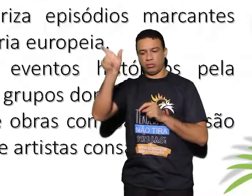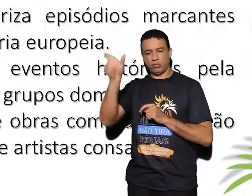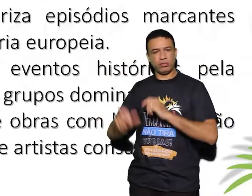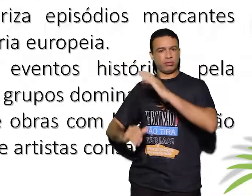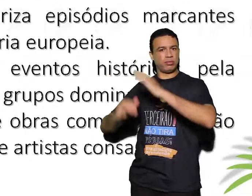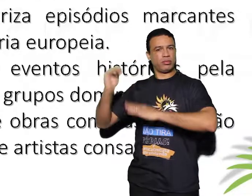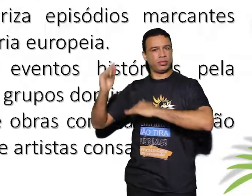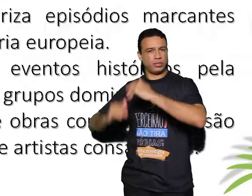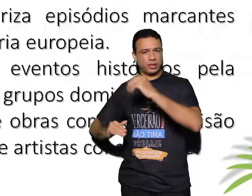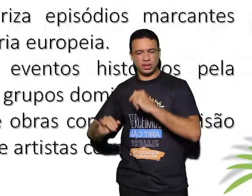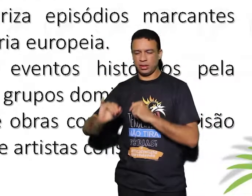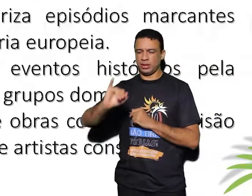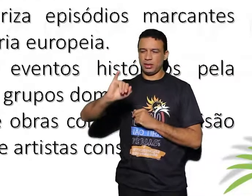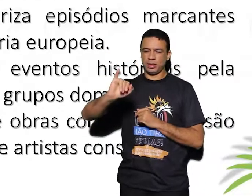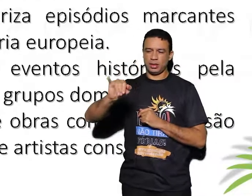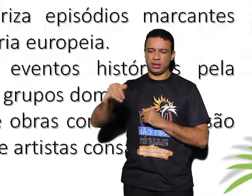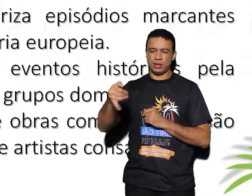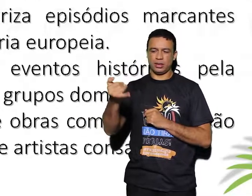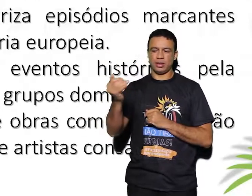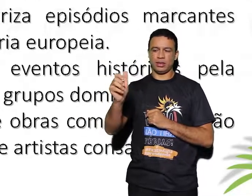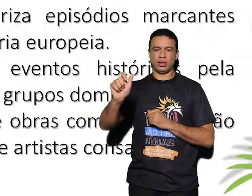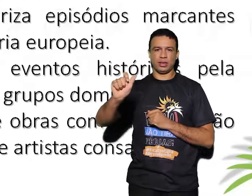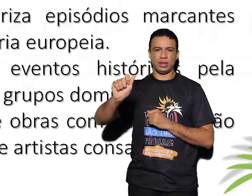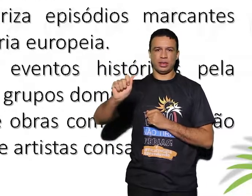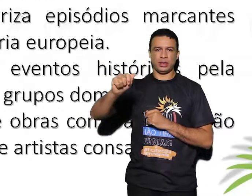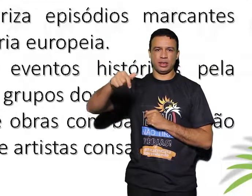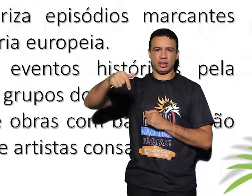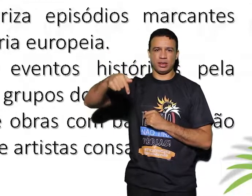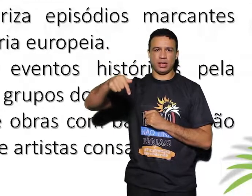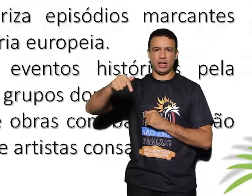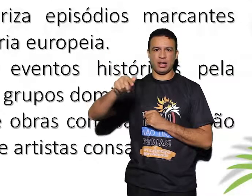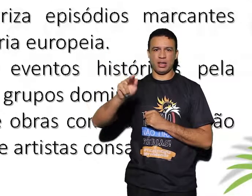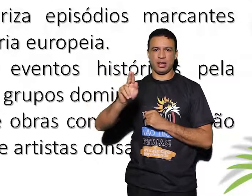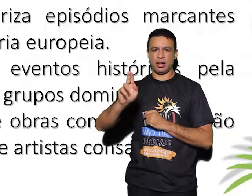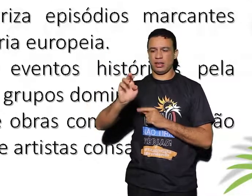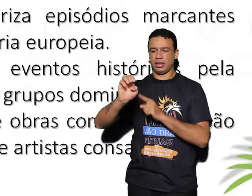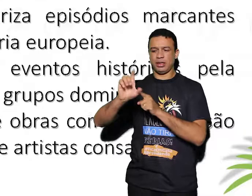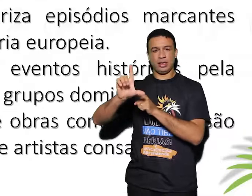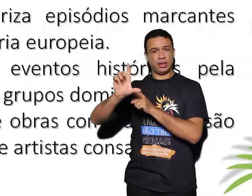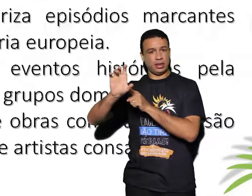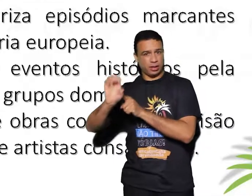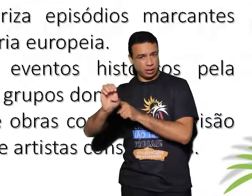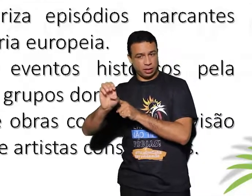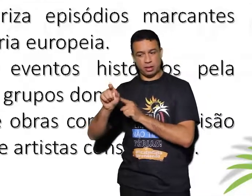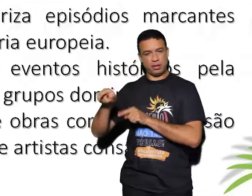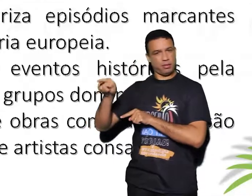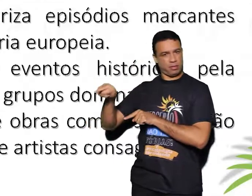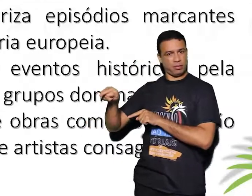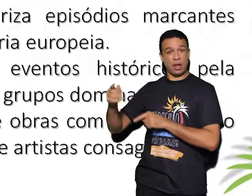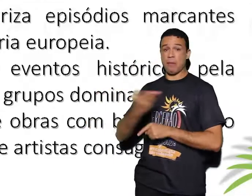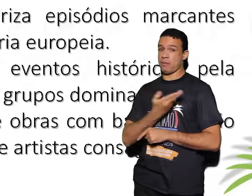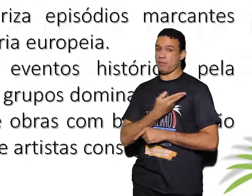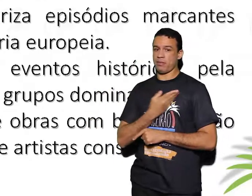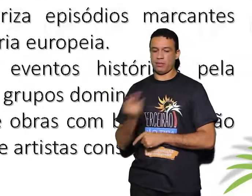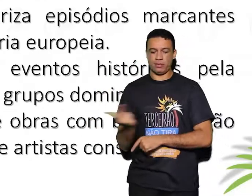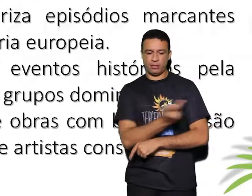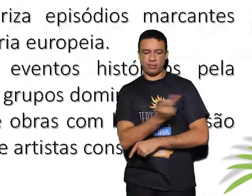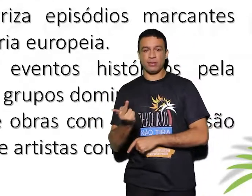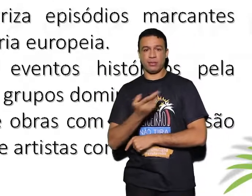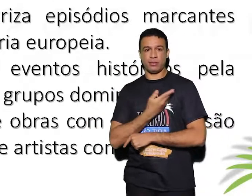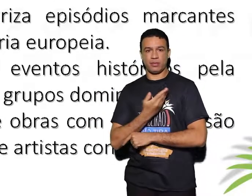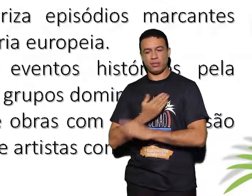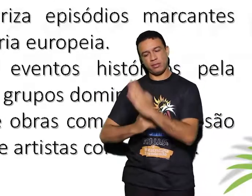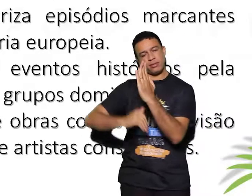considerado um dos pintores mais importantes do neoclassicismo ou da escola acadêmica neoclássica, né, que também era amigo pessoal de Napoleão.